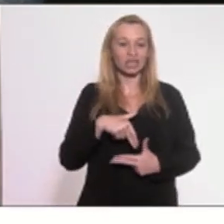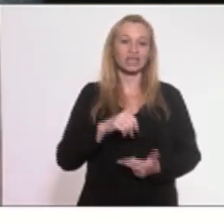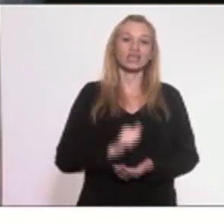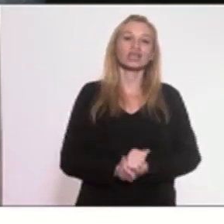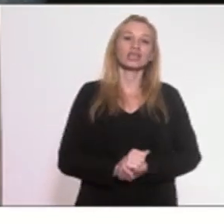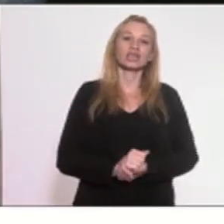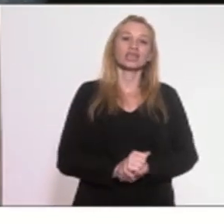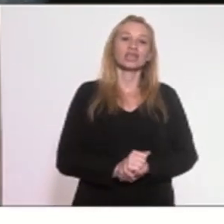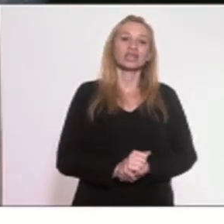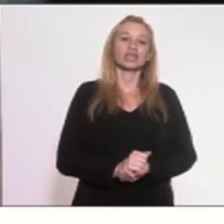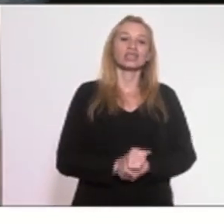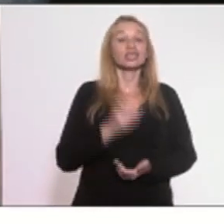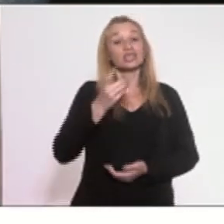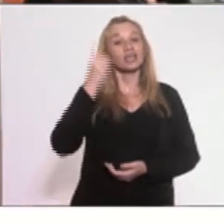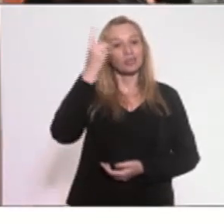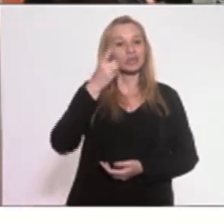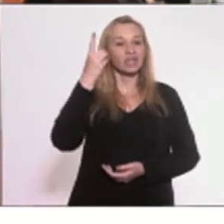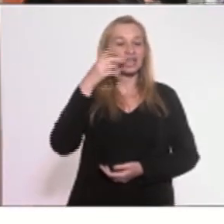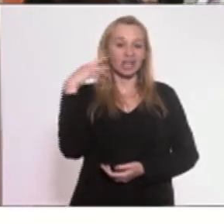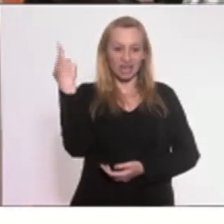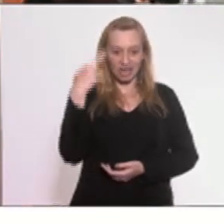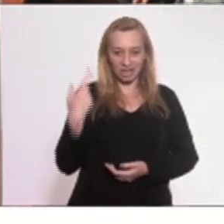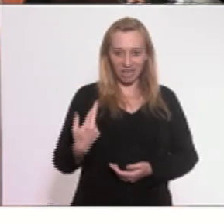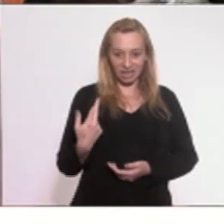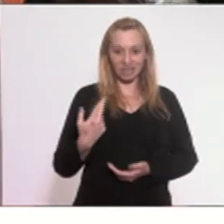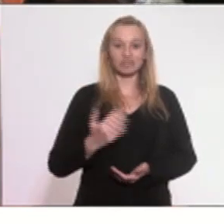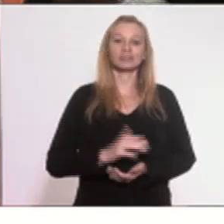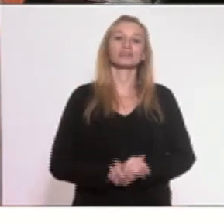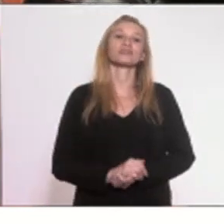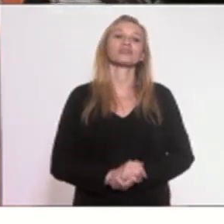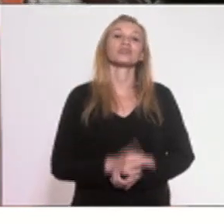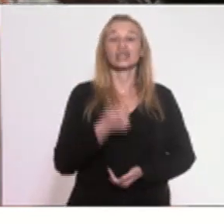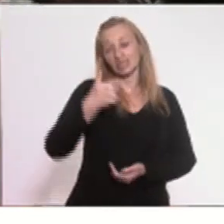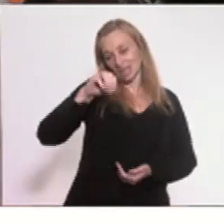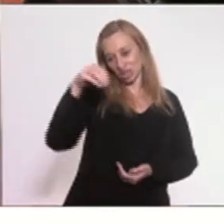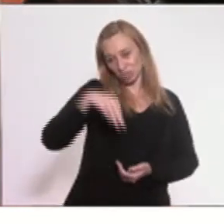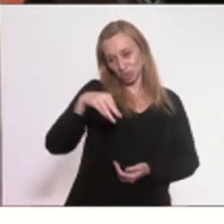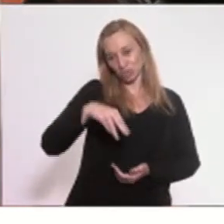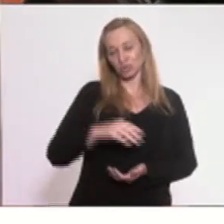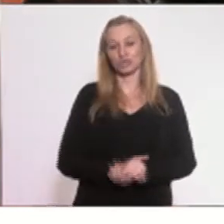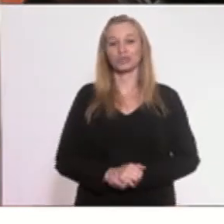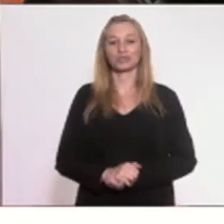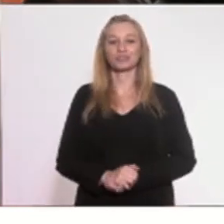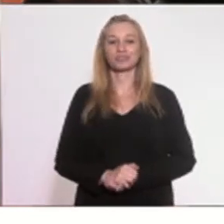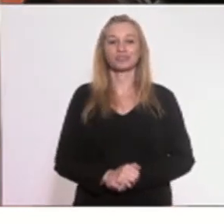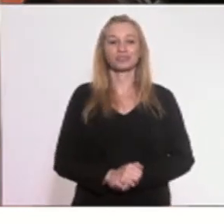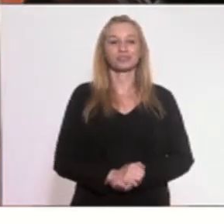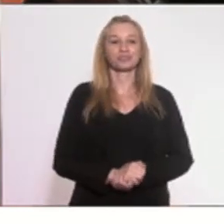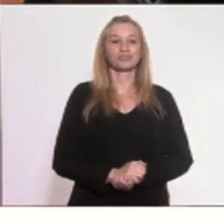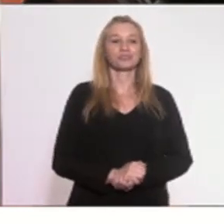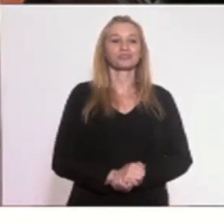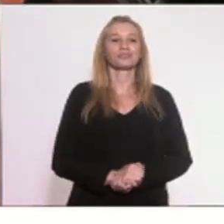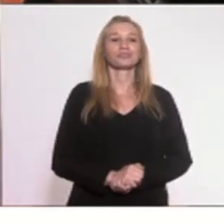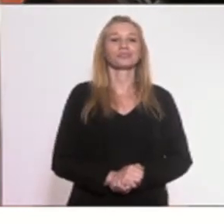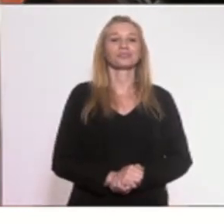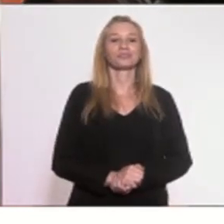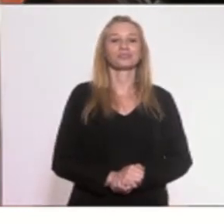a nobre deputada Renata Souza. Vossa Excelência dispõe de 10 minutos no tempo regimental.